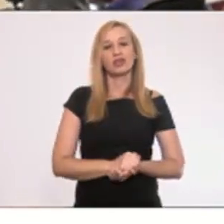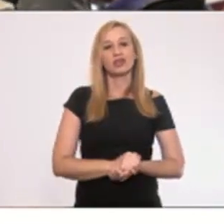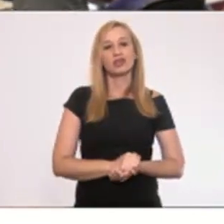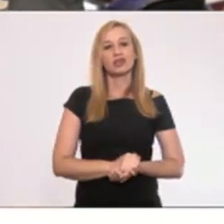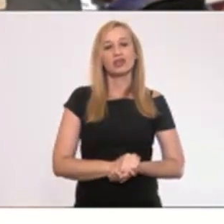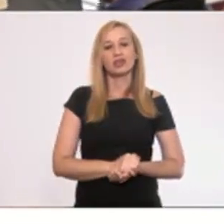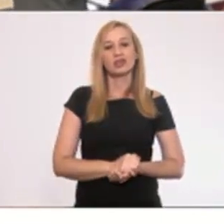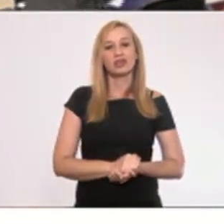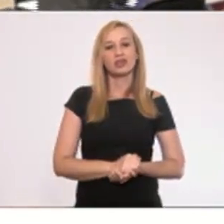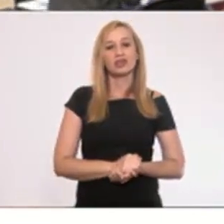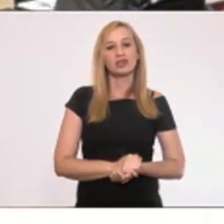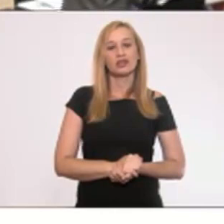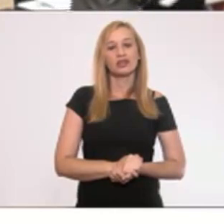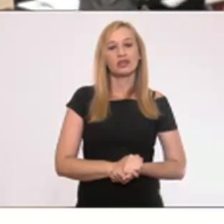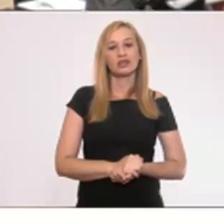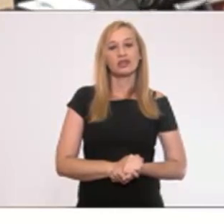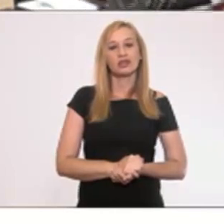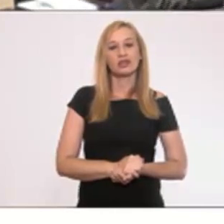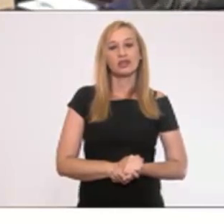Escorreita, tá bom.